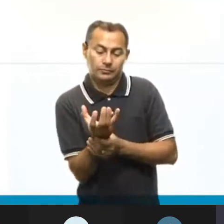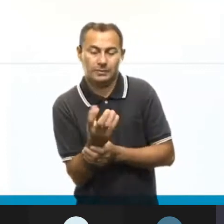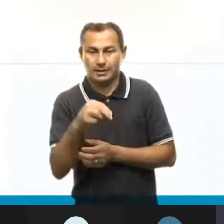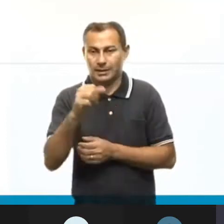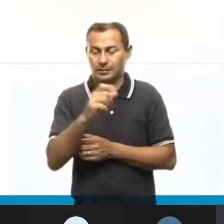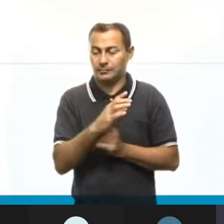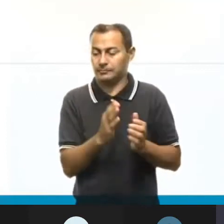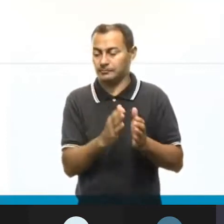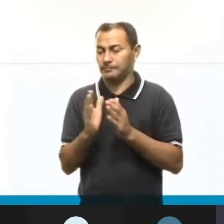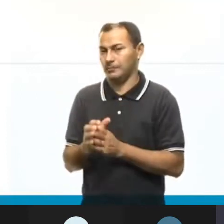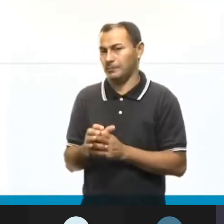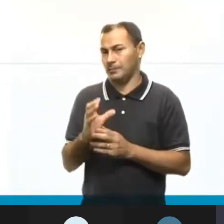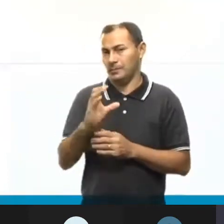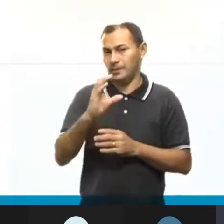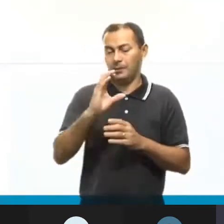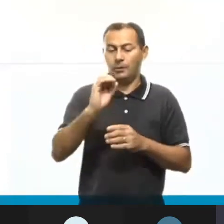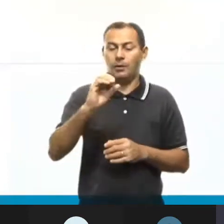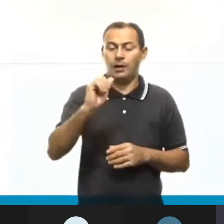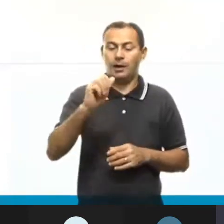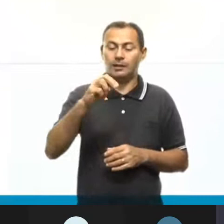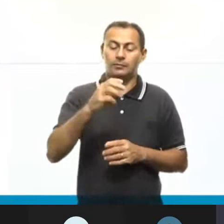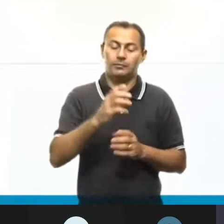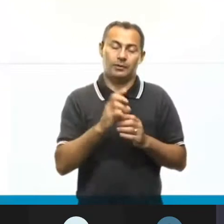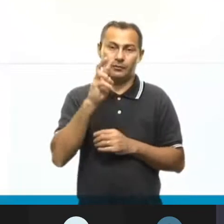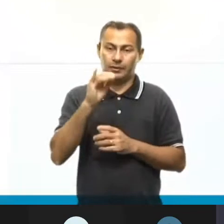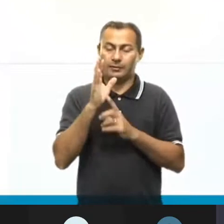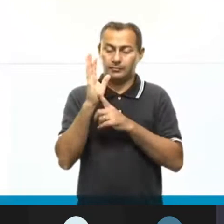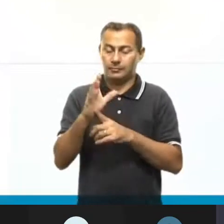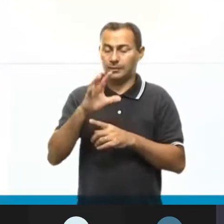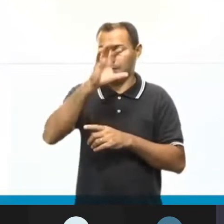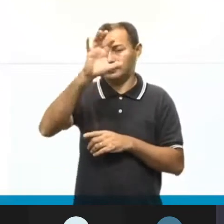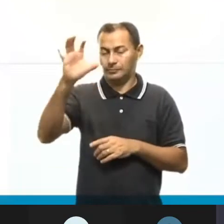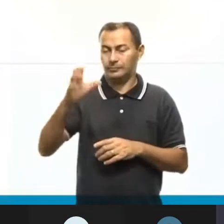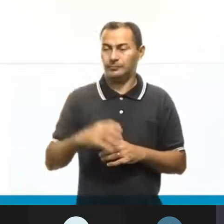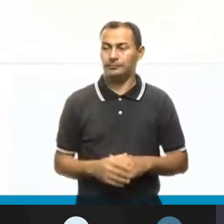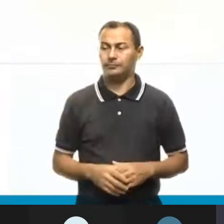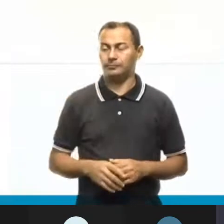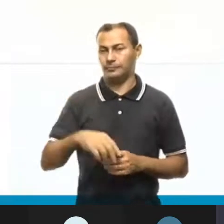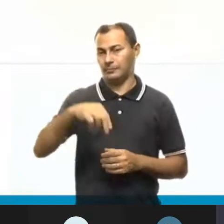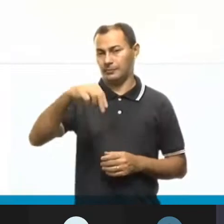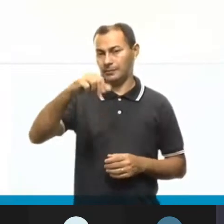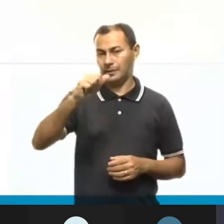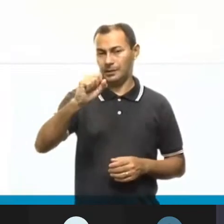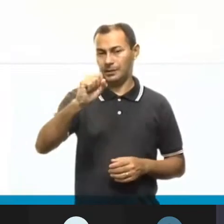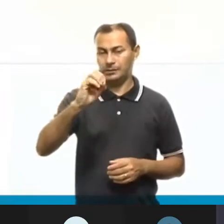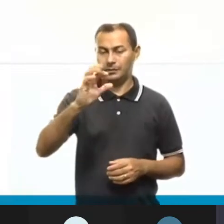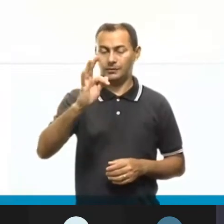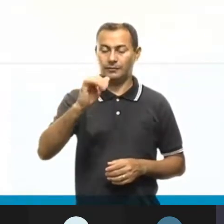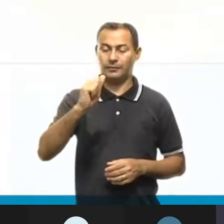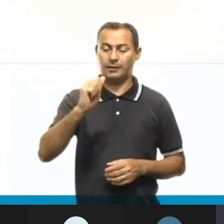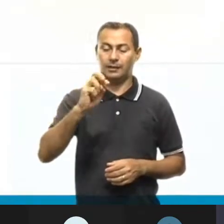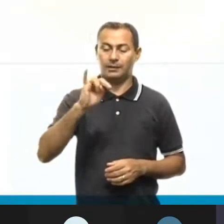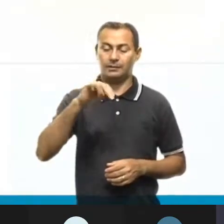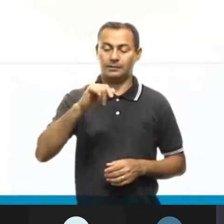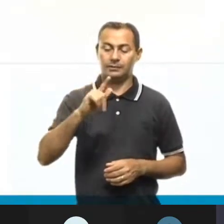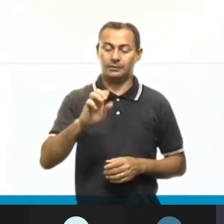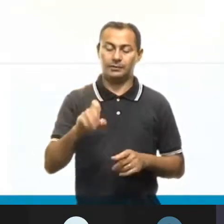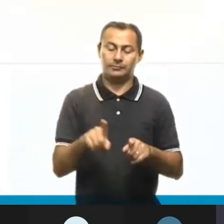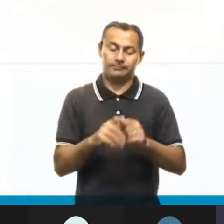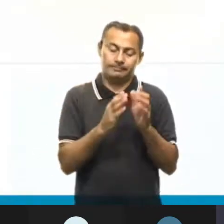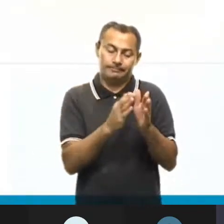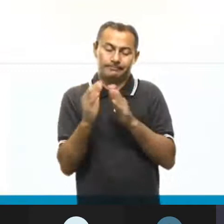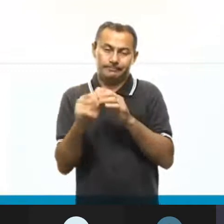e passa aqui pelos coanos e vem então aqui para essa região de nasofaringe, tá? Vai